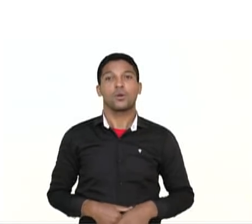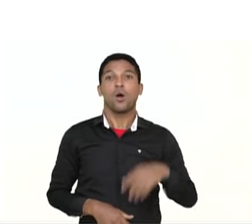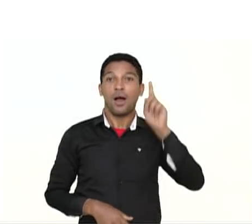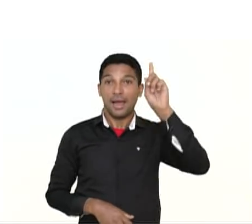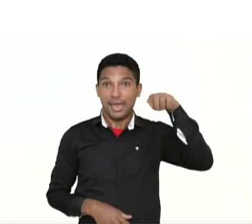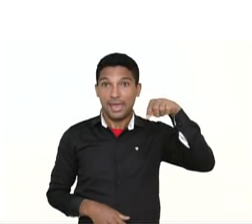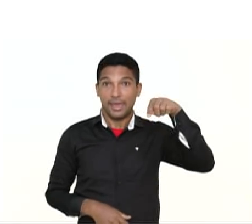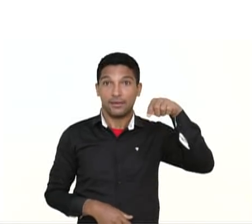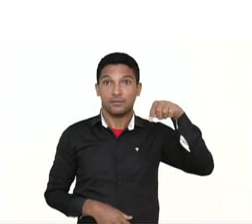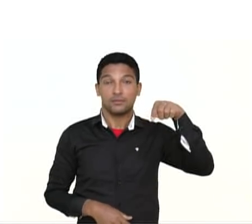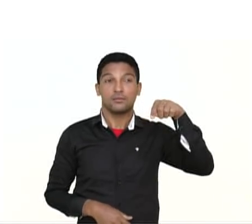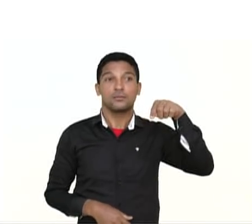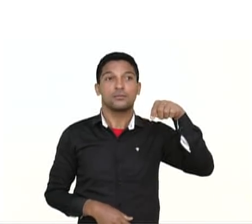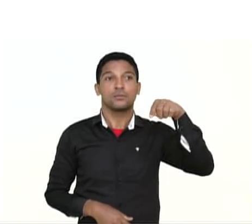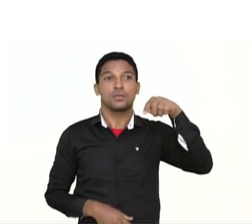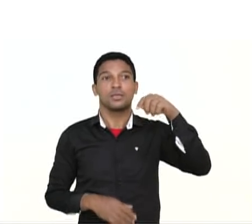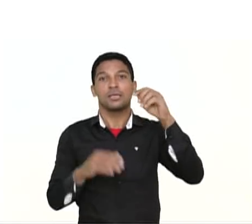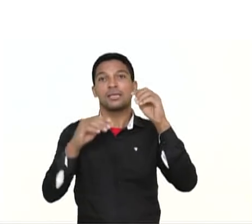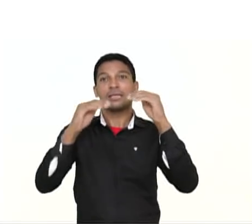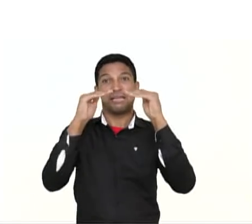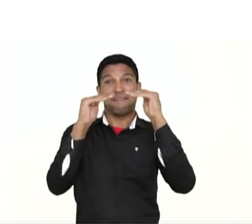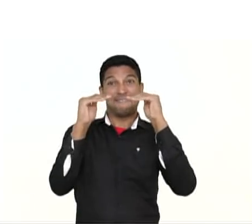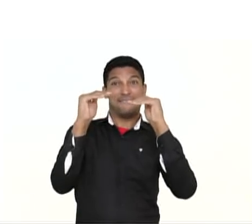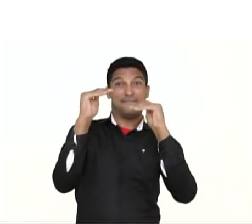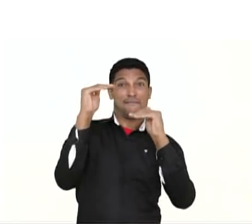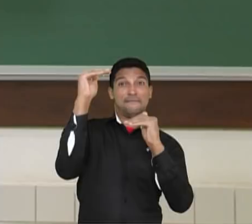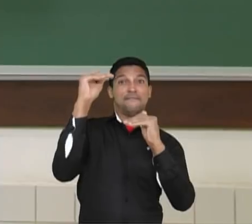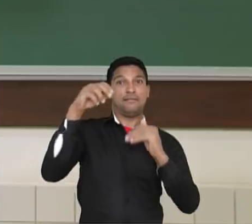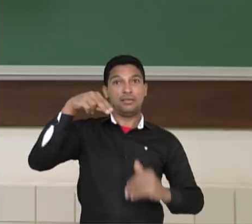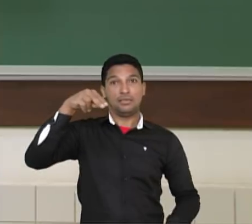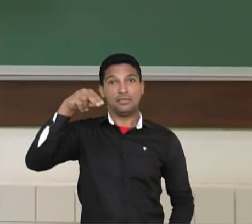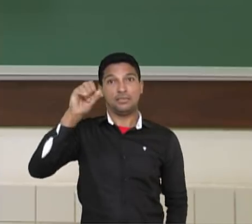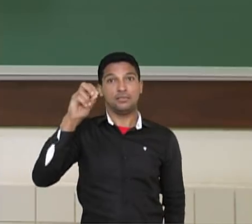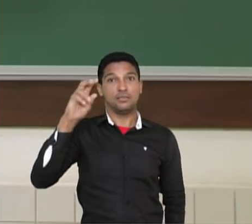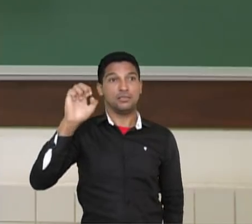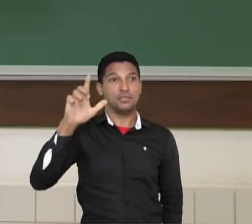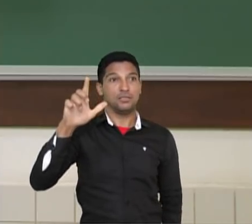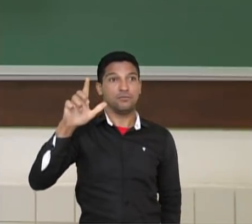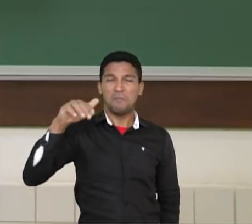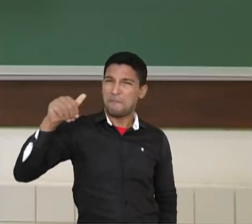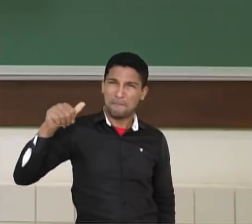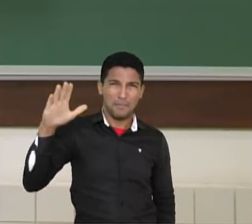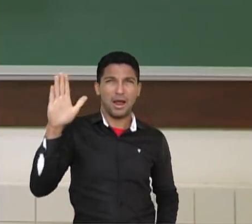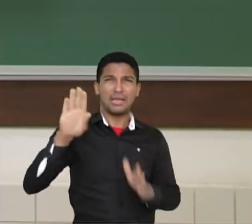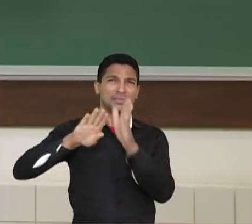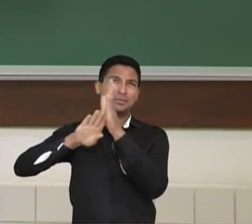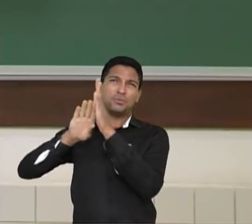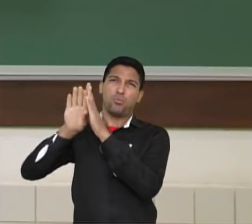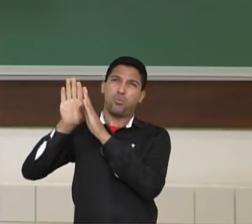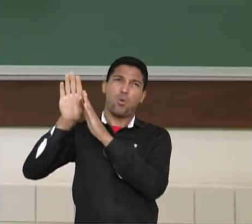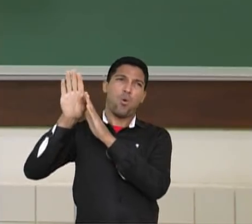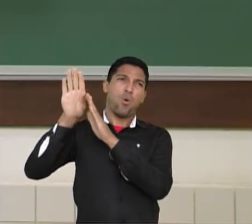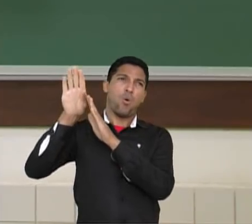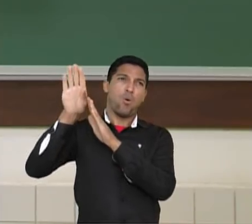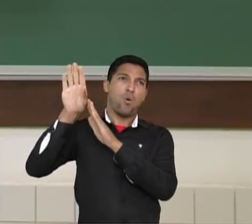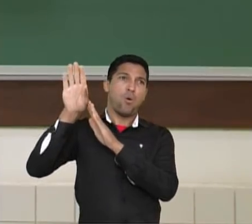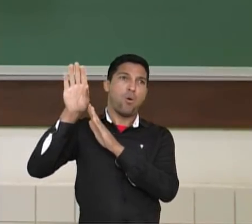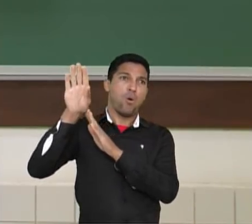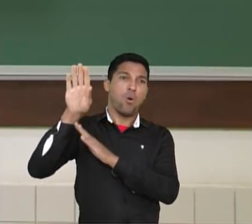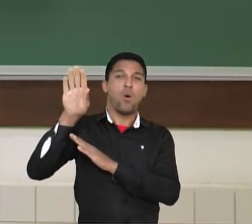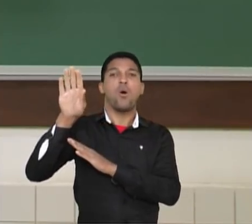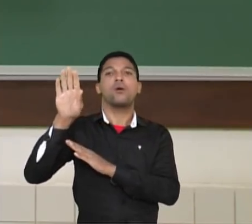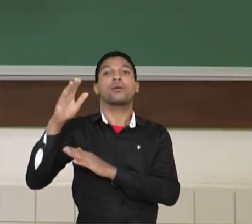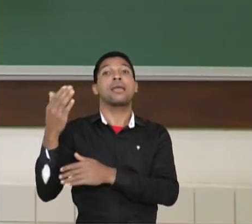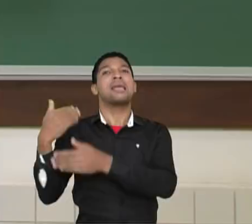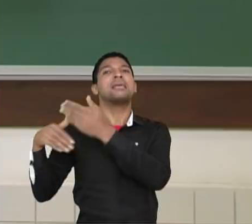desde 2008, segundo o INPE. Neste enunciado, o que nós temos? Tá? Nós temos